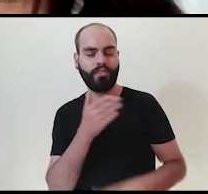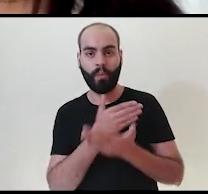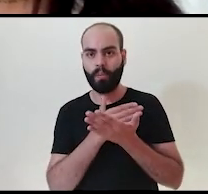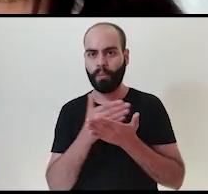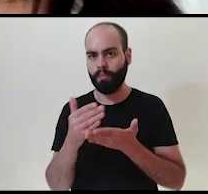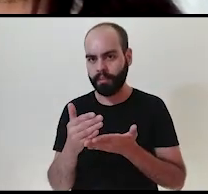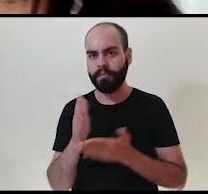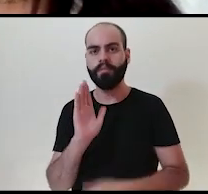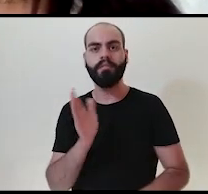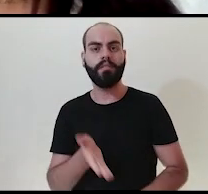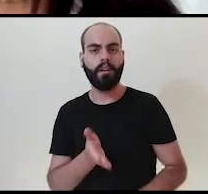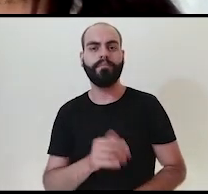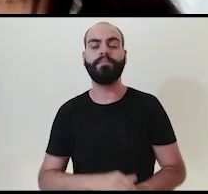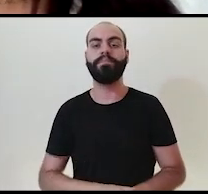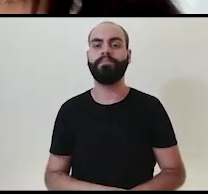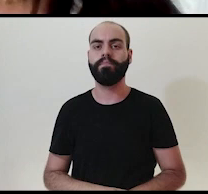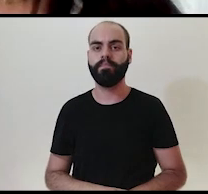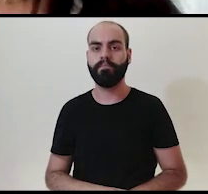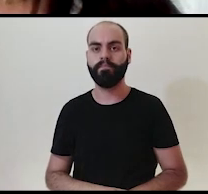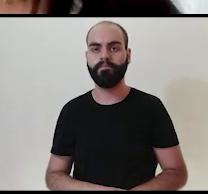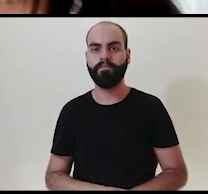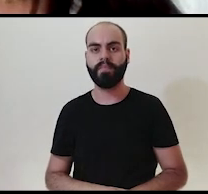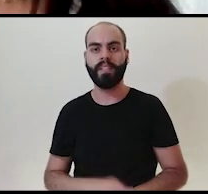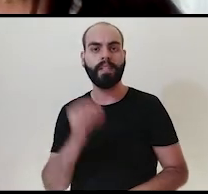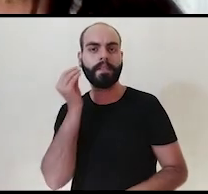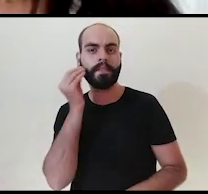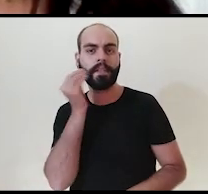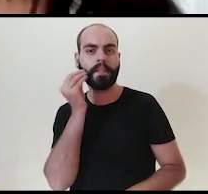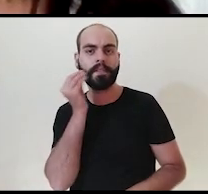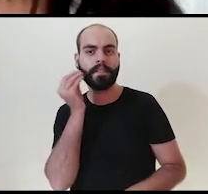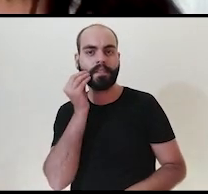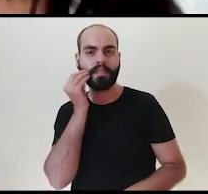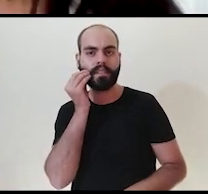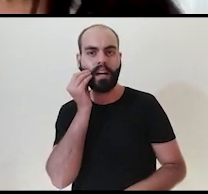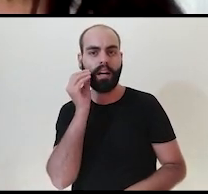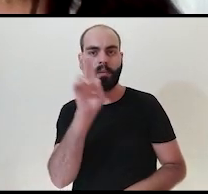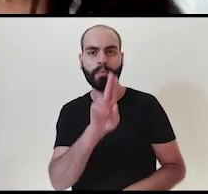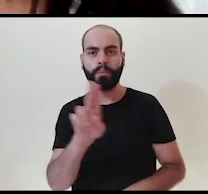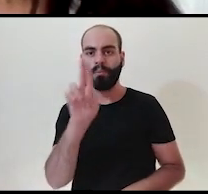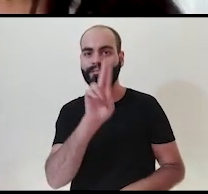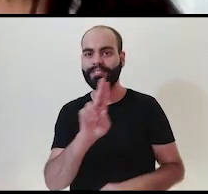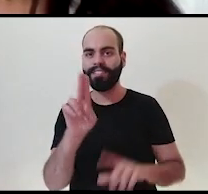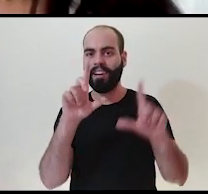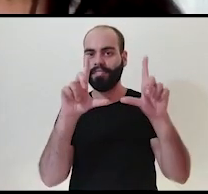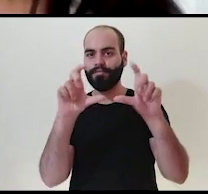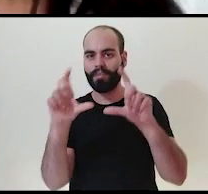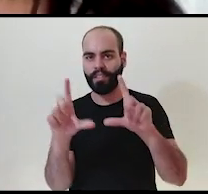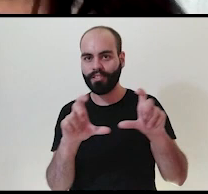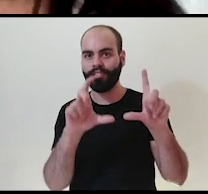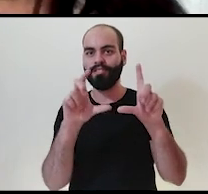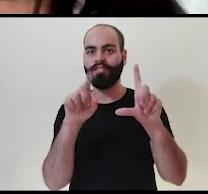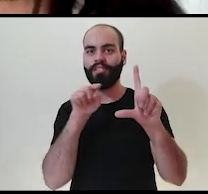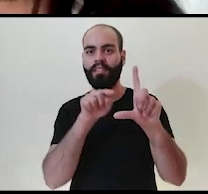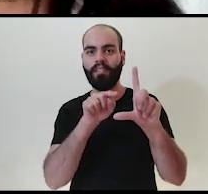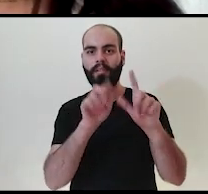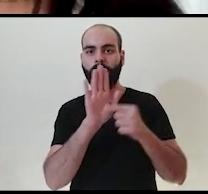voltou a dizer, mas tentar realmente fazer imagens que sejam diferentes, porque é